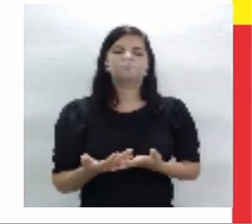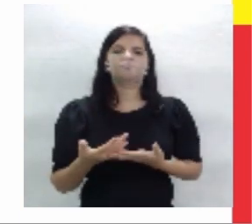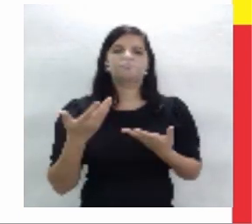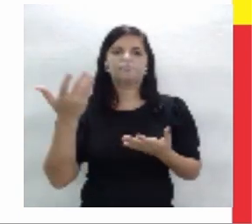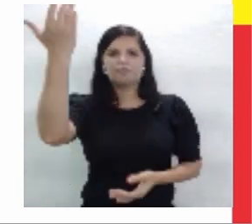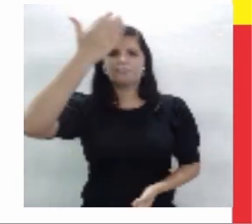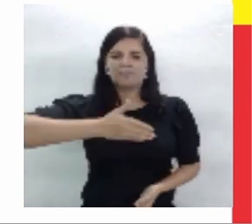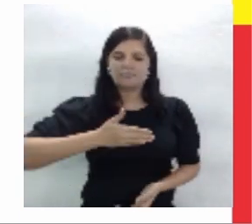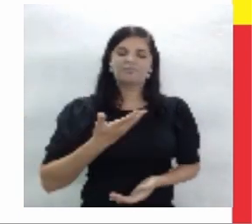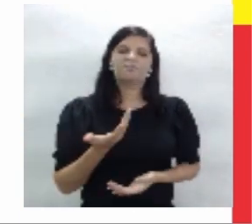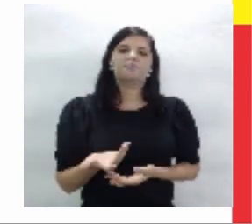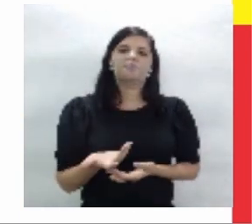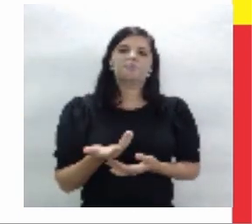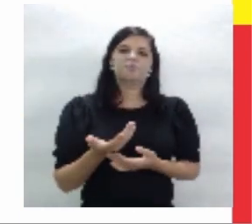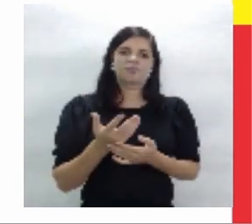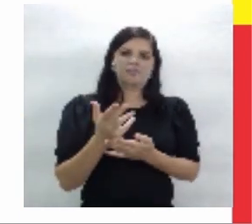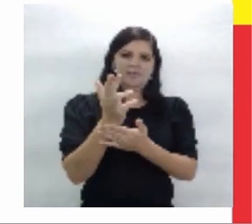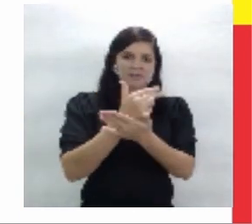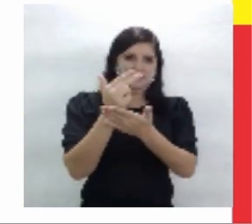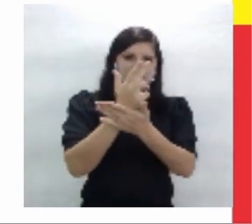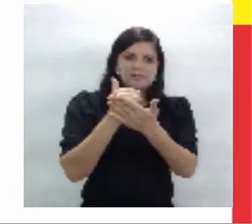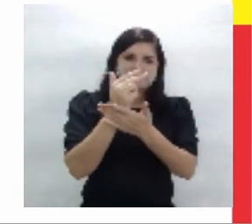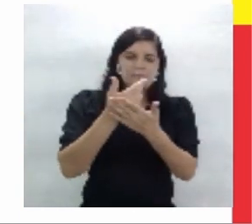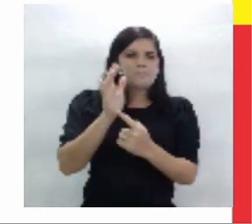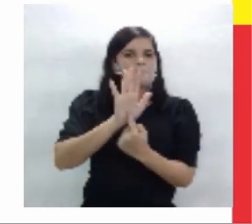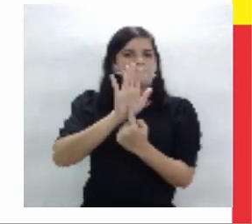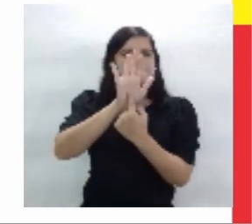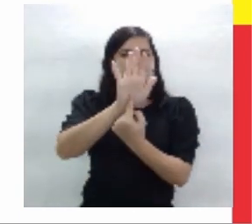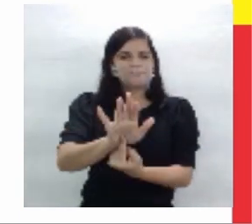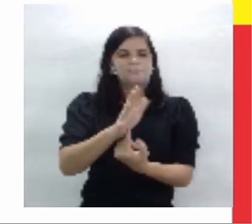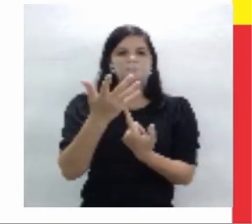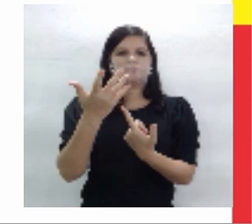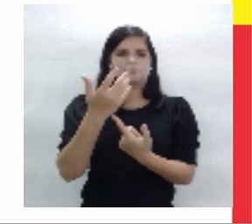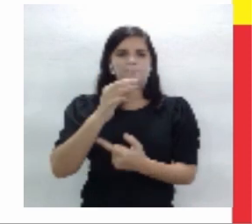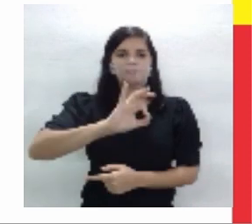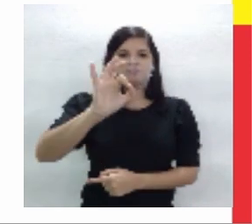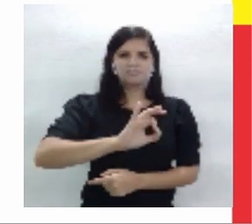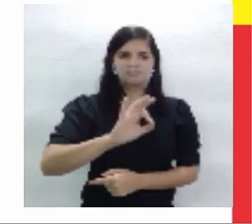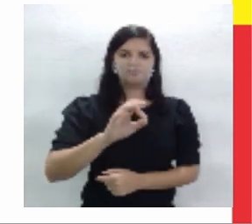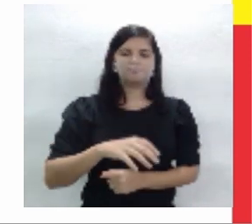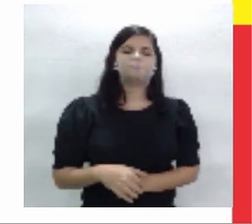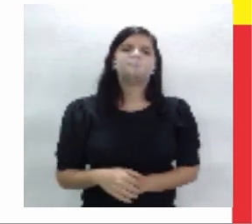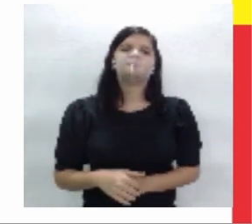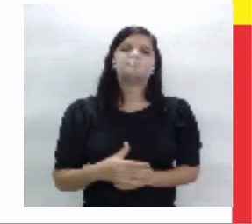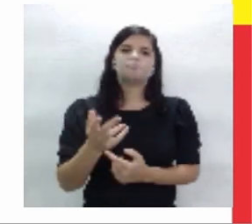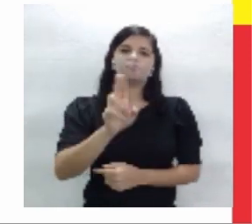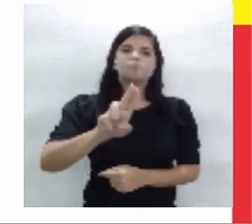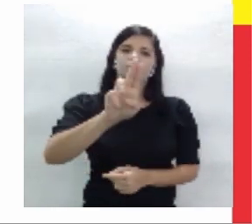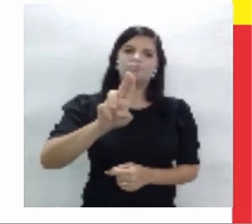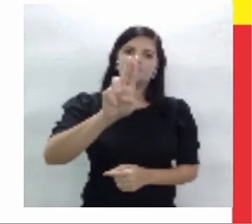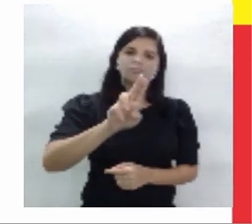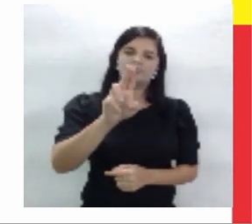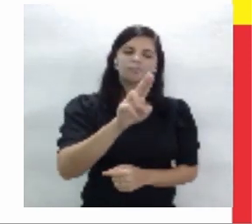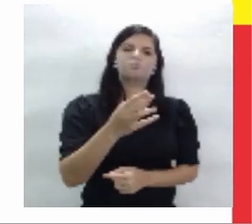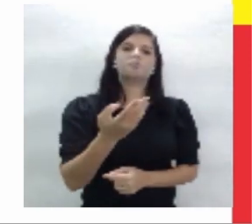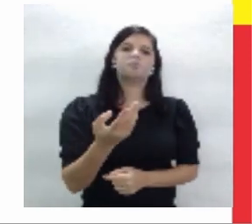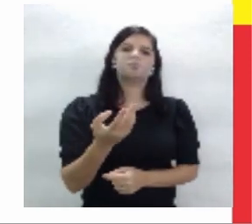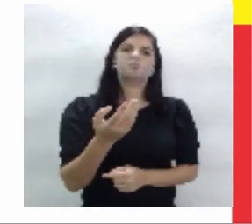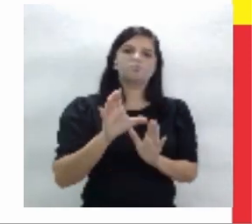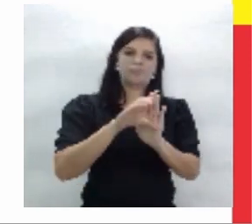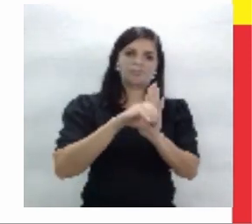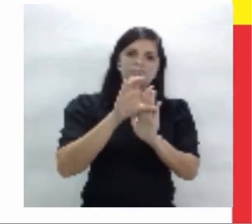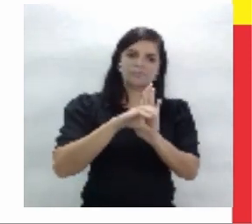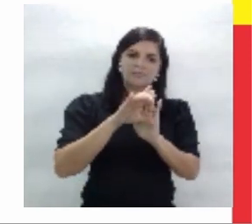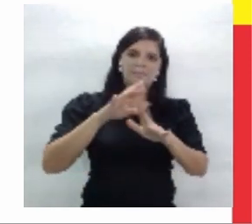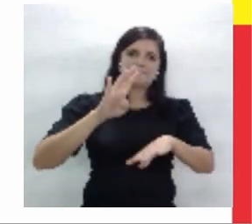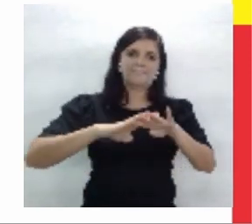aí, na verdade, um gráfico que mostra aí essa porcentagem. Mais uma vez, utilizando, né, conceitos